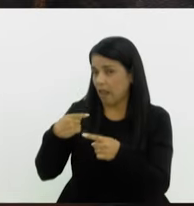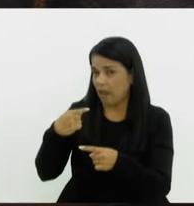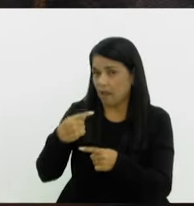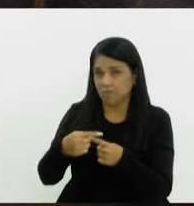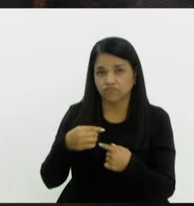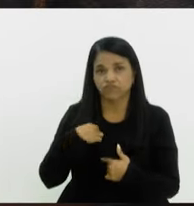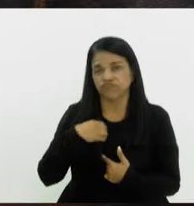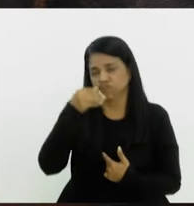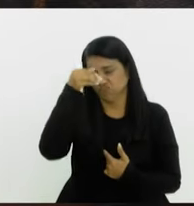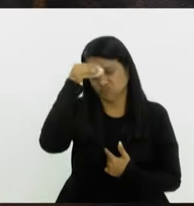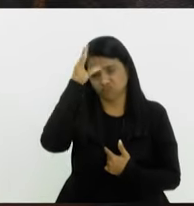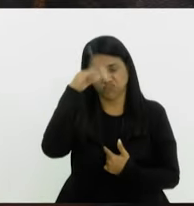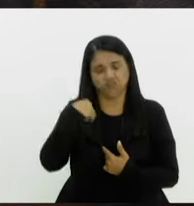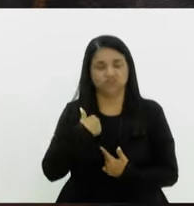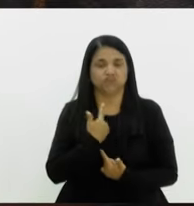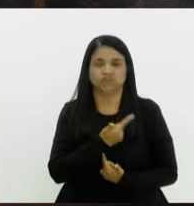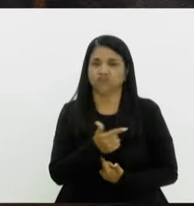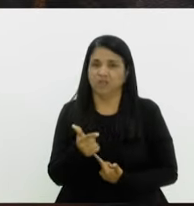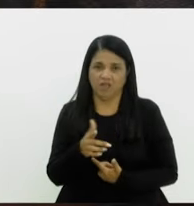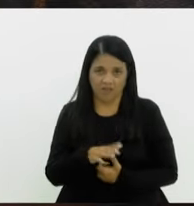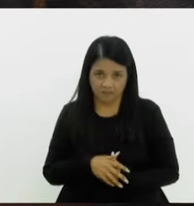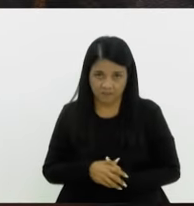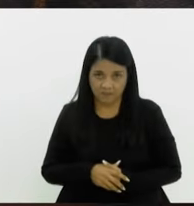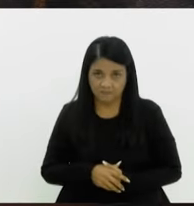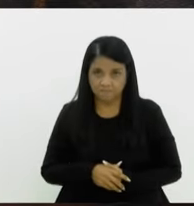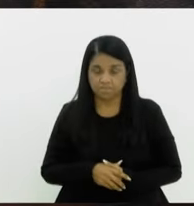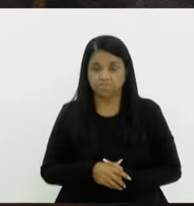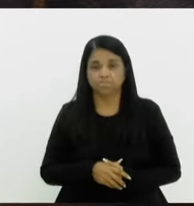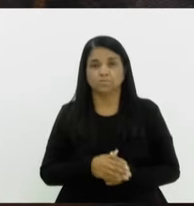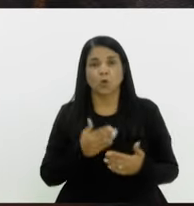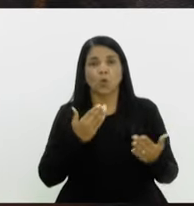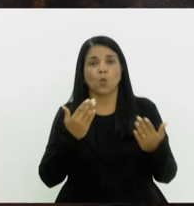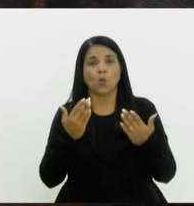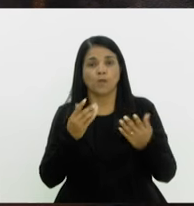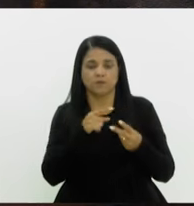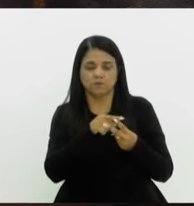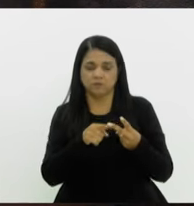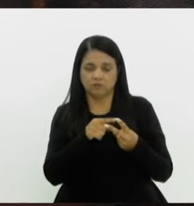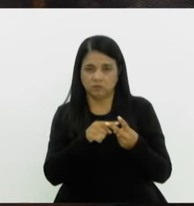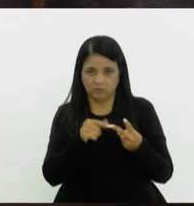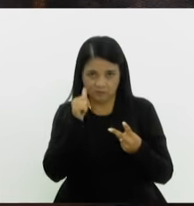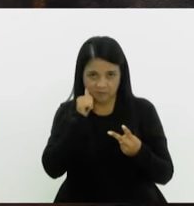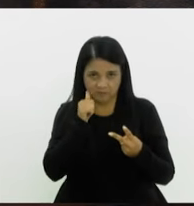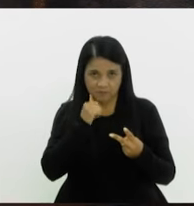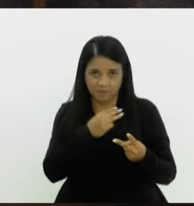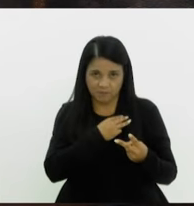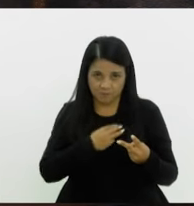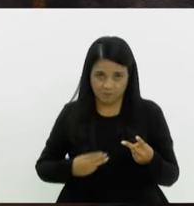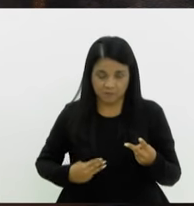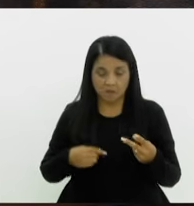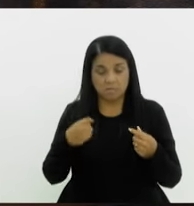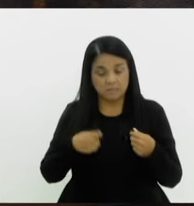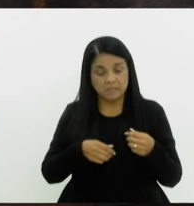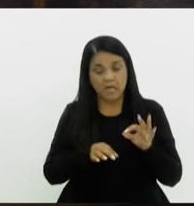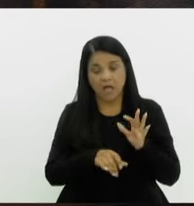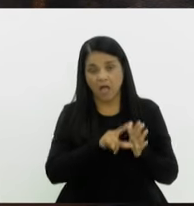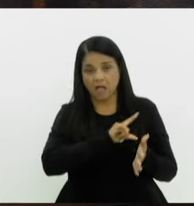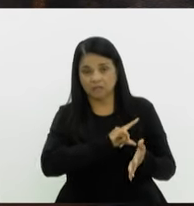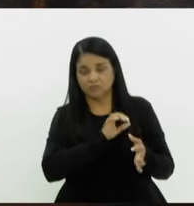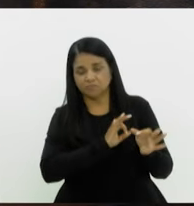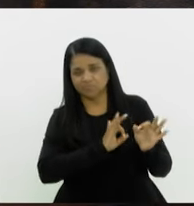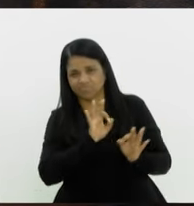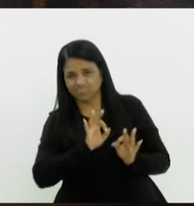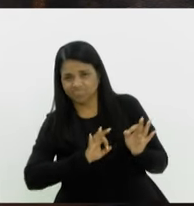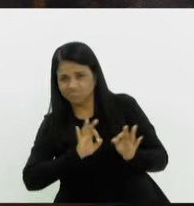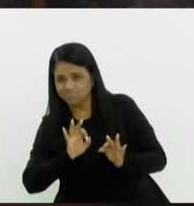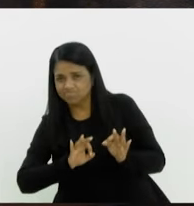conhecimento que elas têm então sim as mulheres eh acabam tendo que se preparar muito mais as as